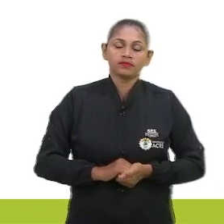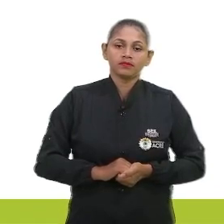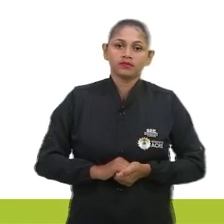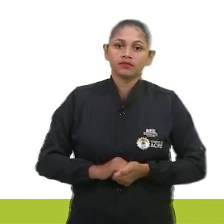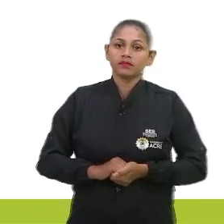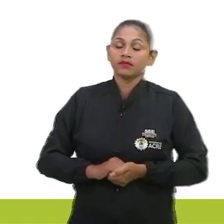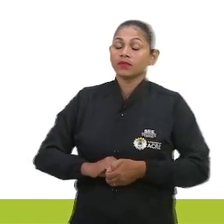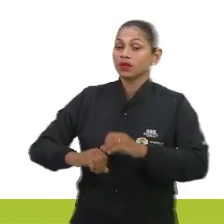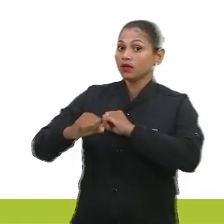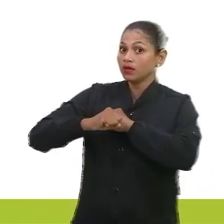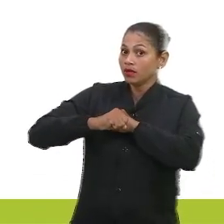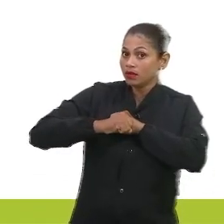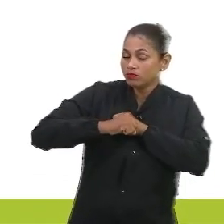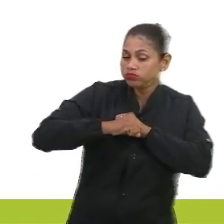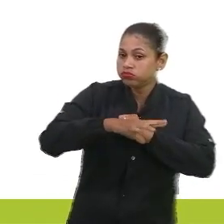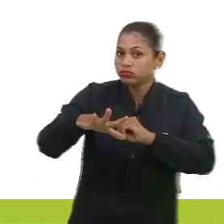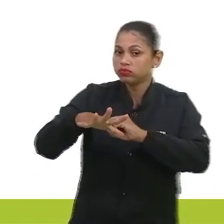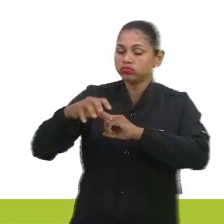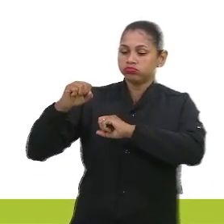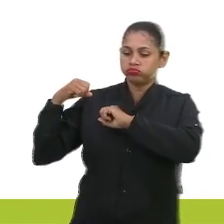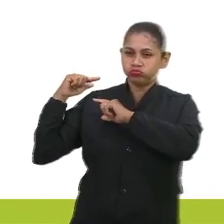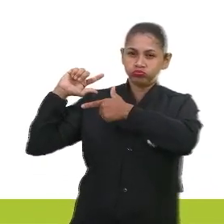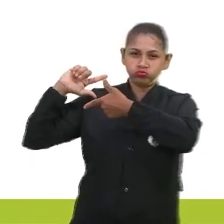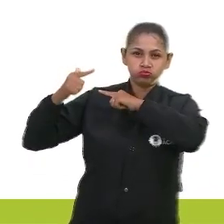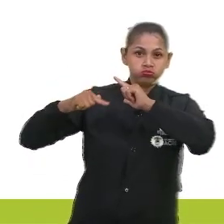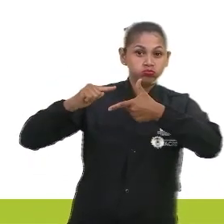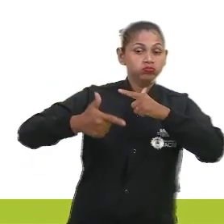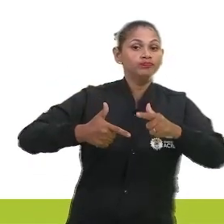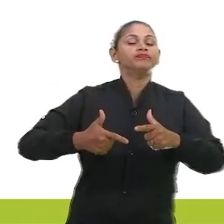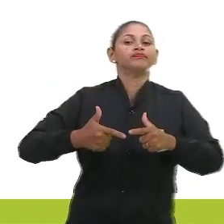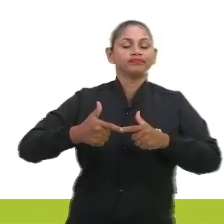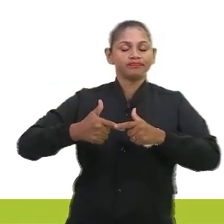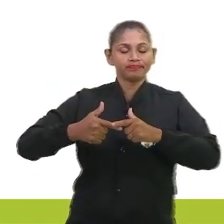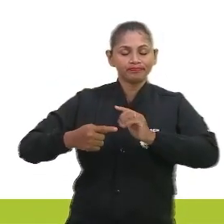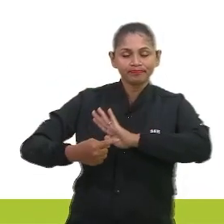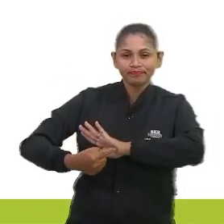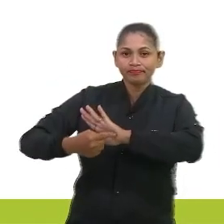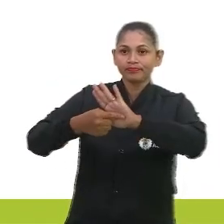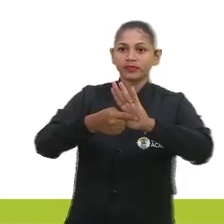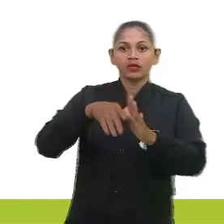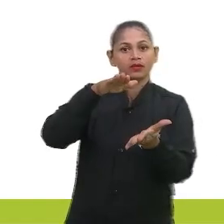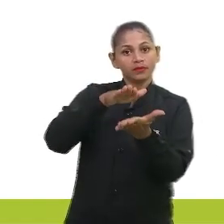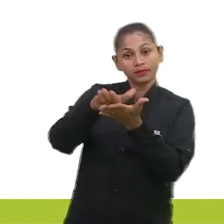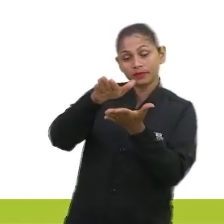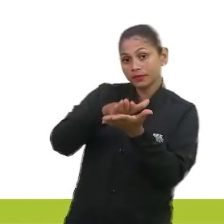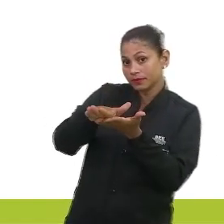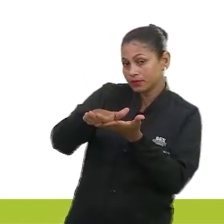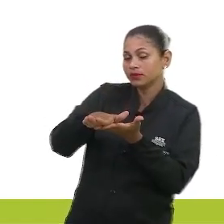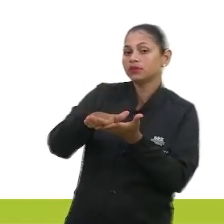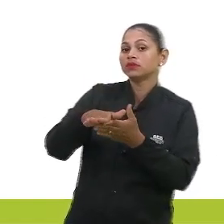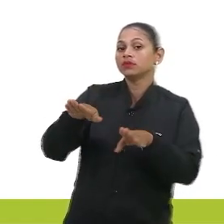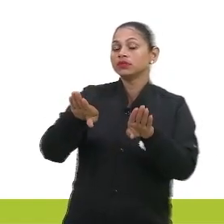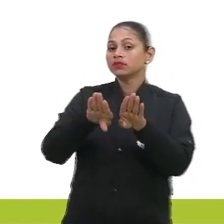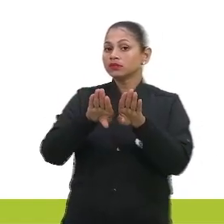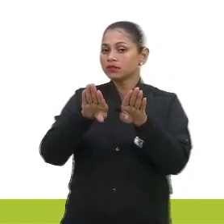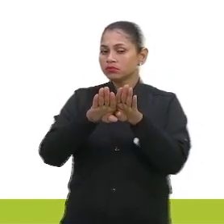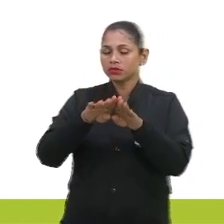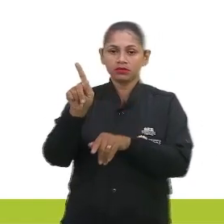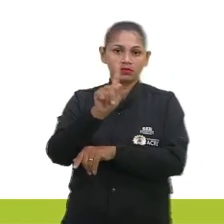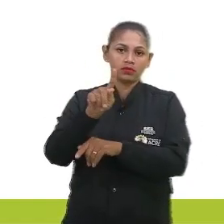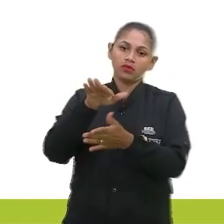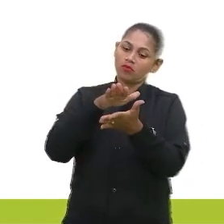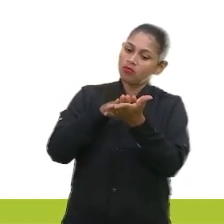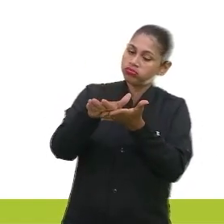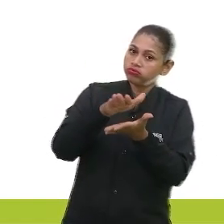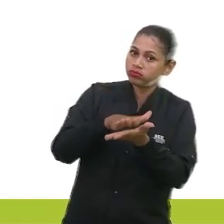mídias tradicionais, elas podem se apresentar para a gente, como eu já disse, de forma impressa e não impressa. No nosso